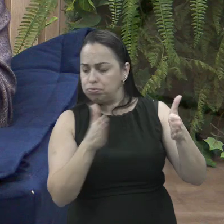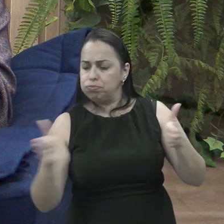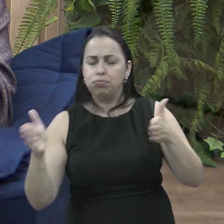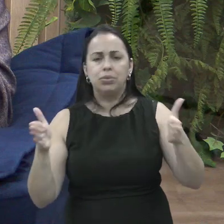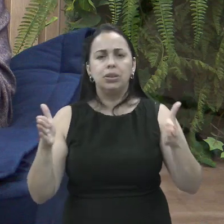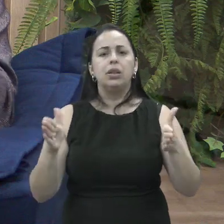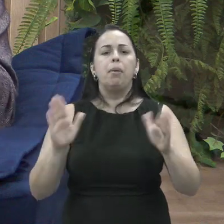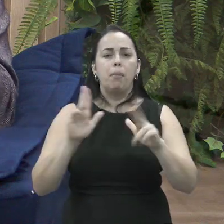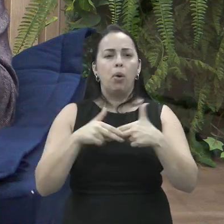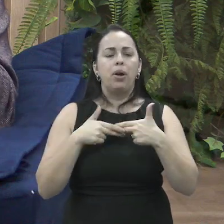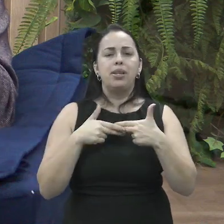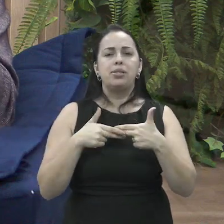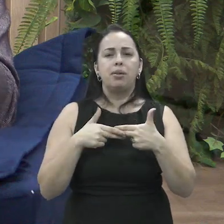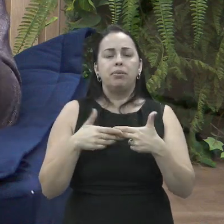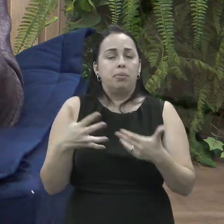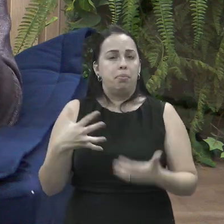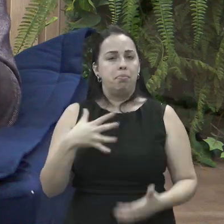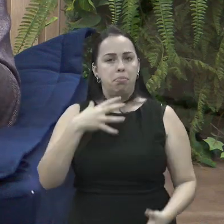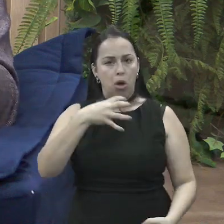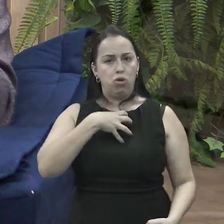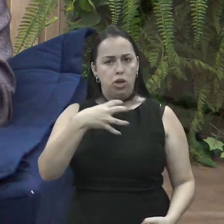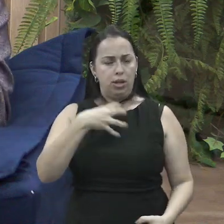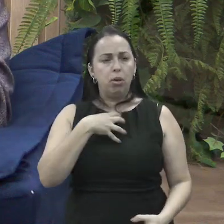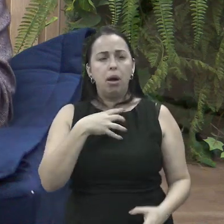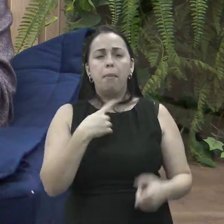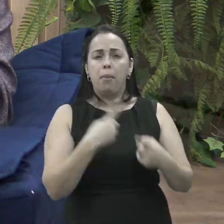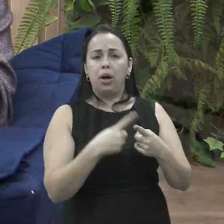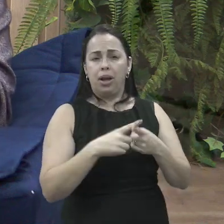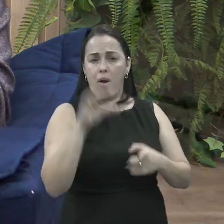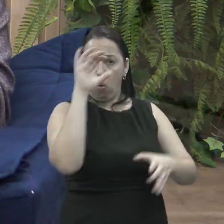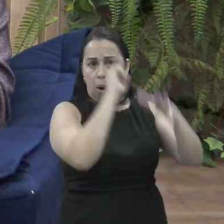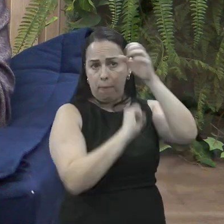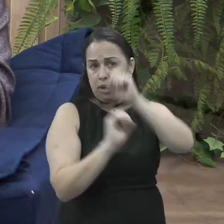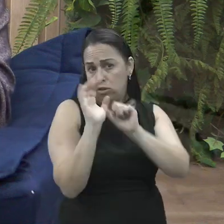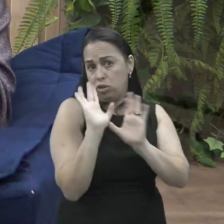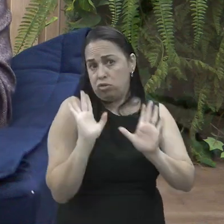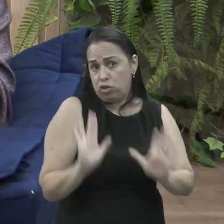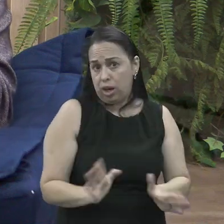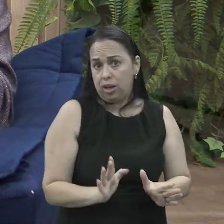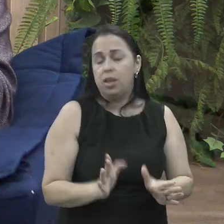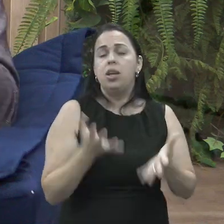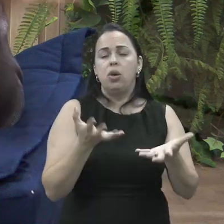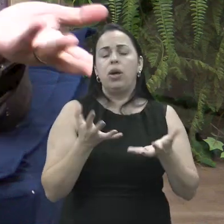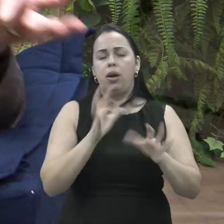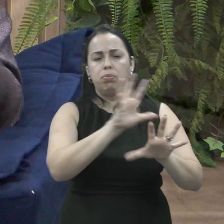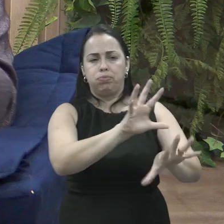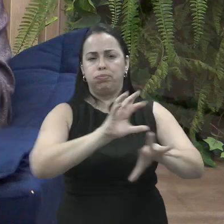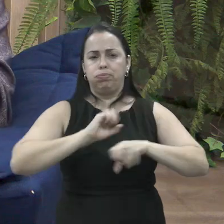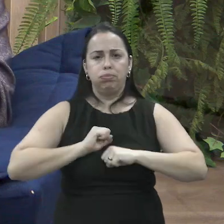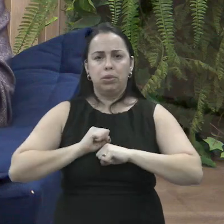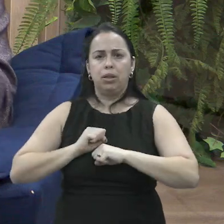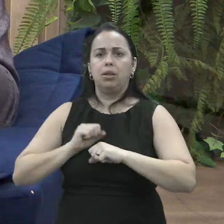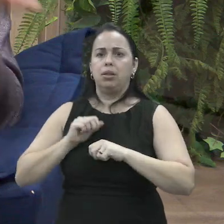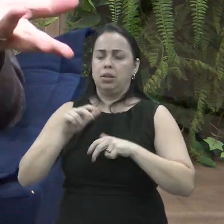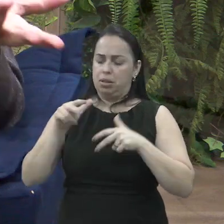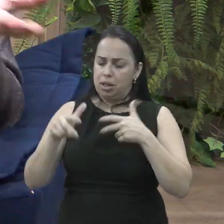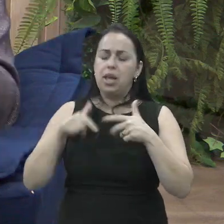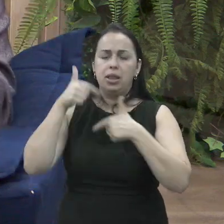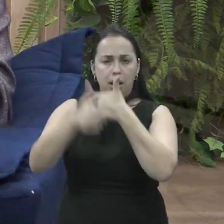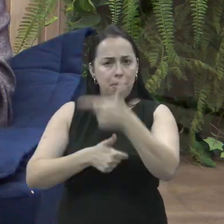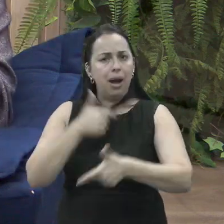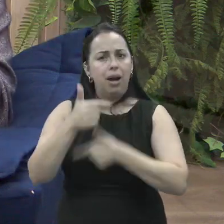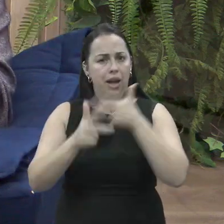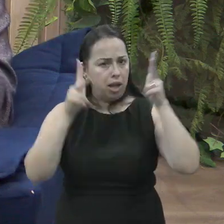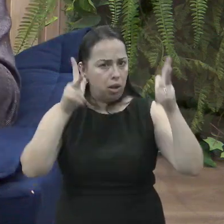que este meu modelo, né, o modelo que eu aprendi nas outras casas legislativas, eu pretendo trazer isso para a Câmara Municipal, pelo menos na minha